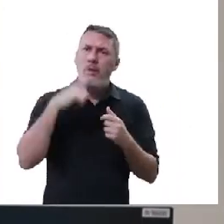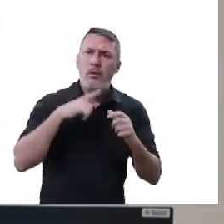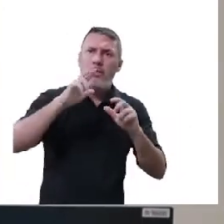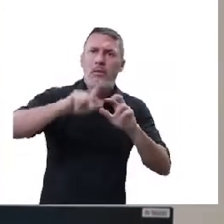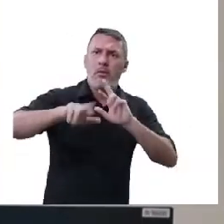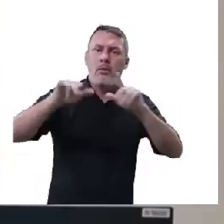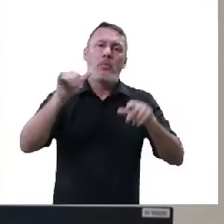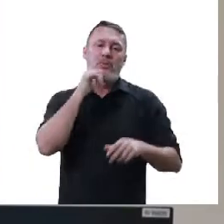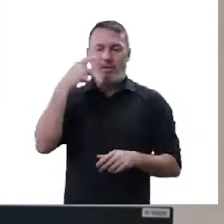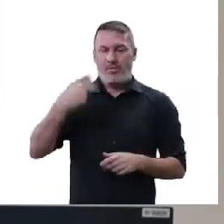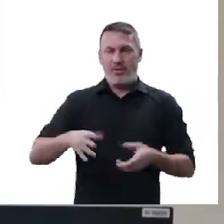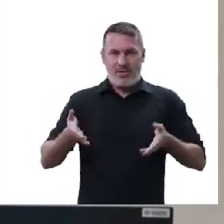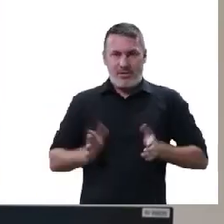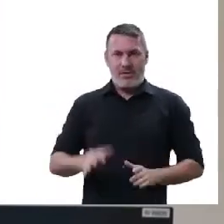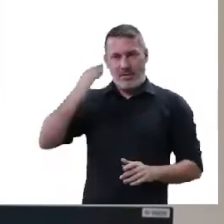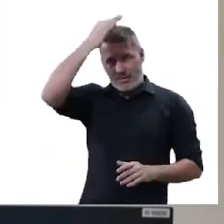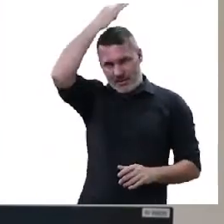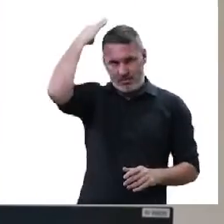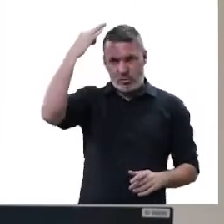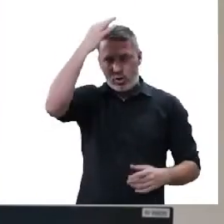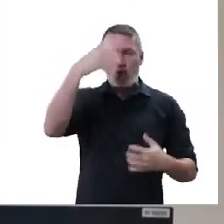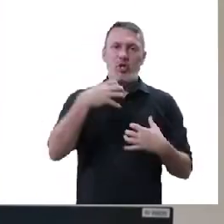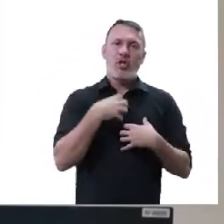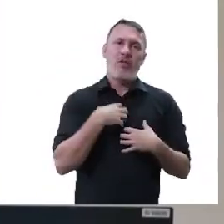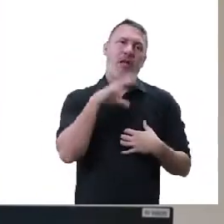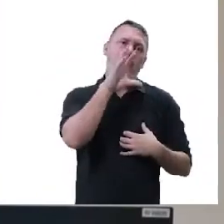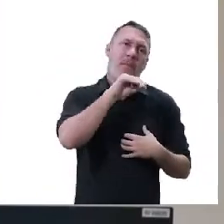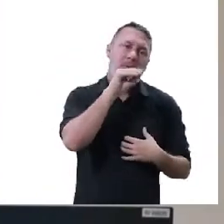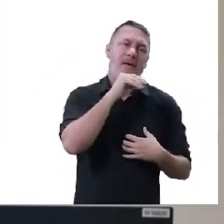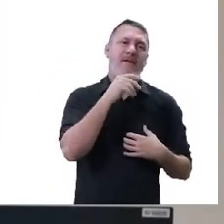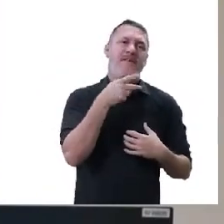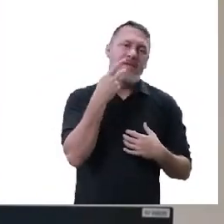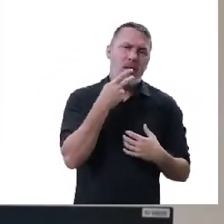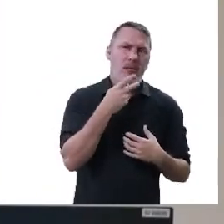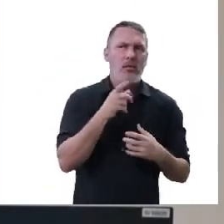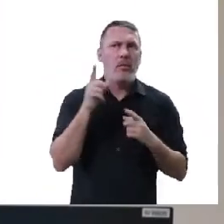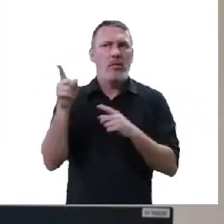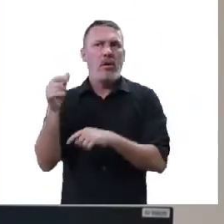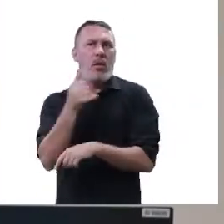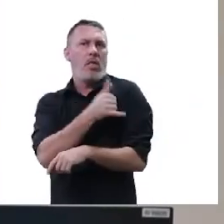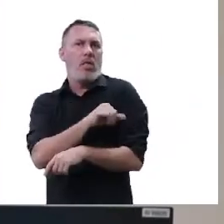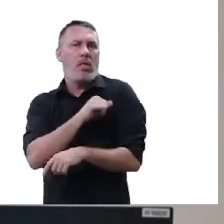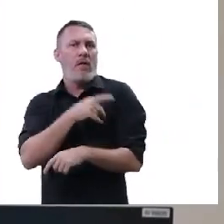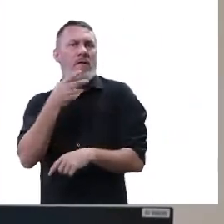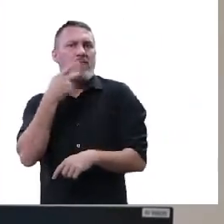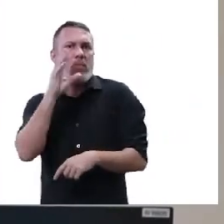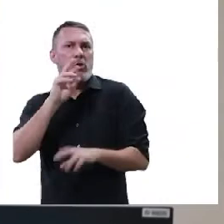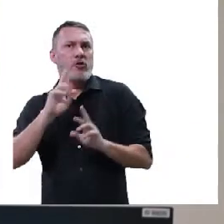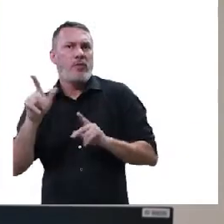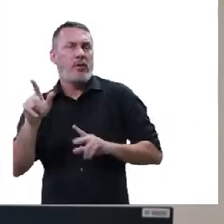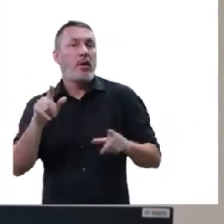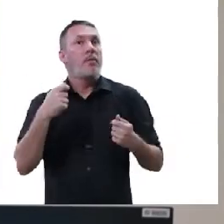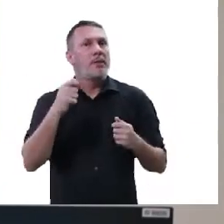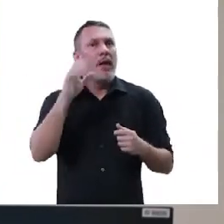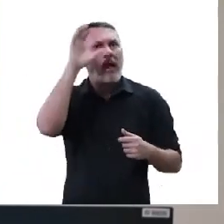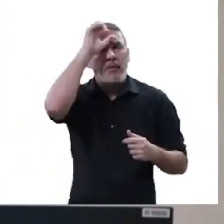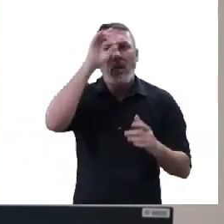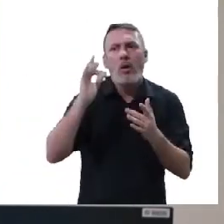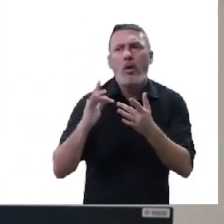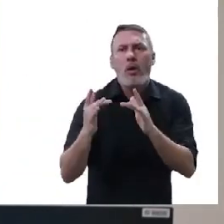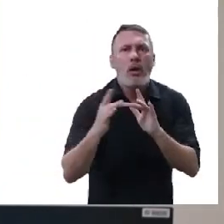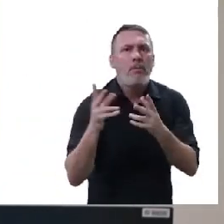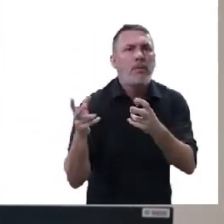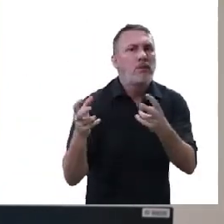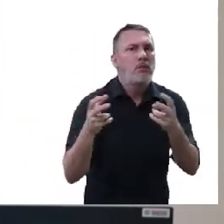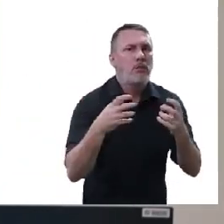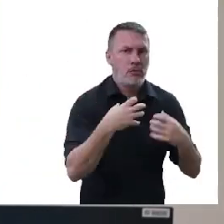variações. Olha, capixaba fala assim, mas o carioca fala desse jeito. É aprender ali na prática, ter esse contato.